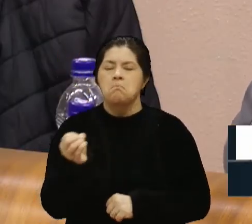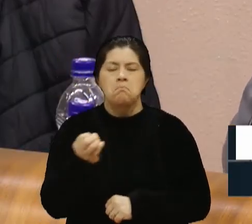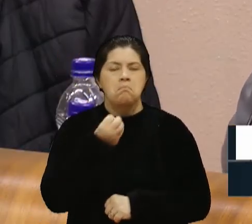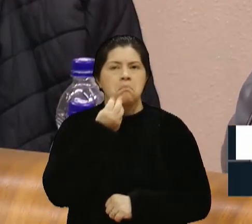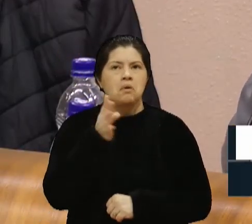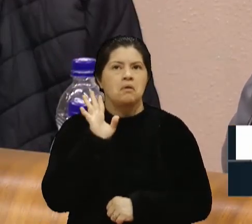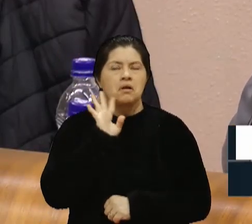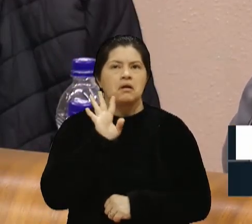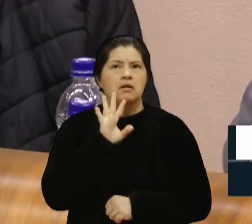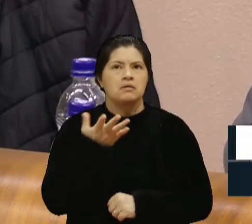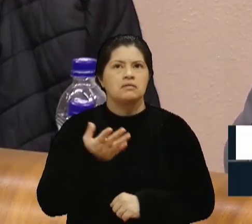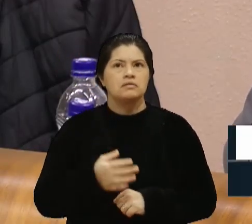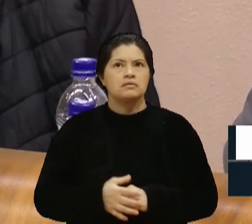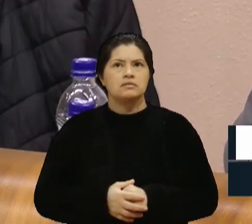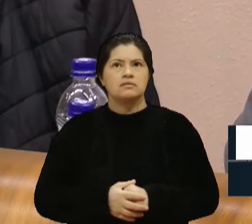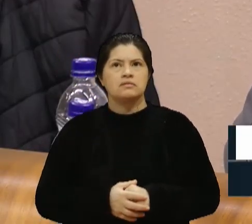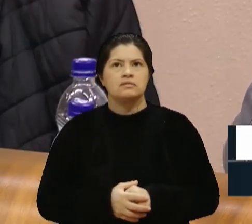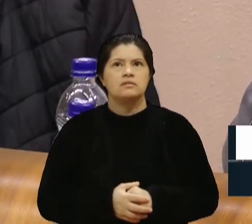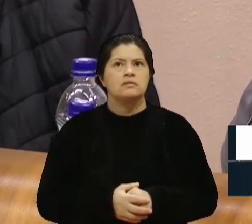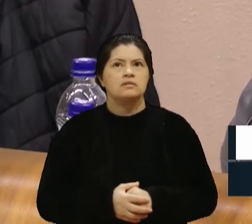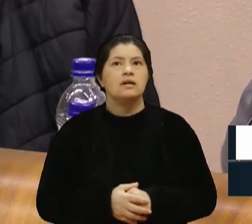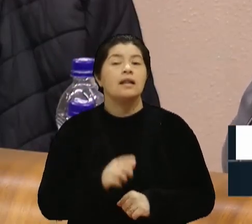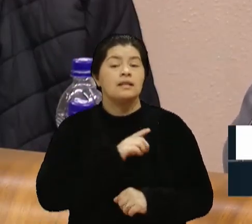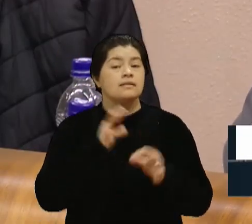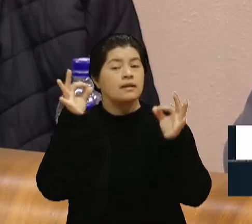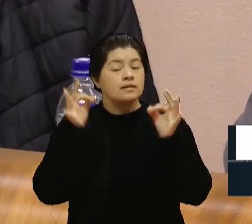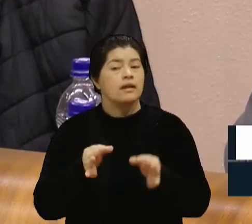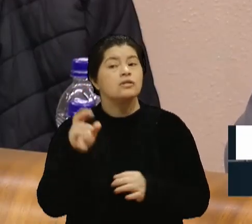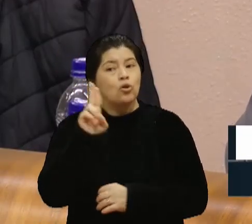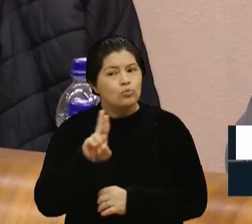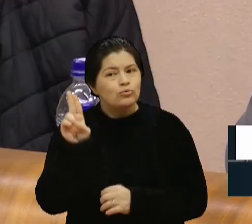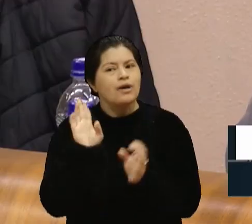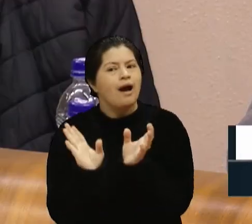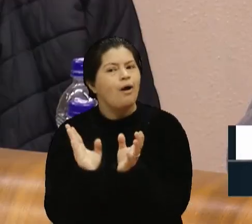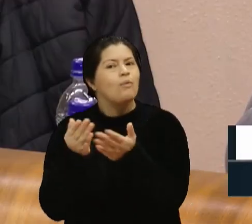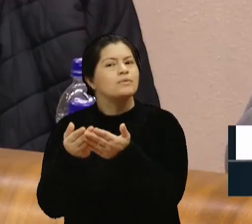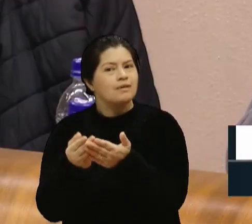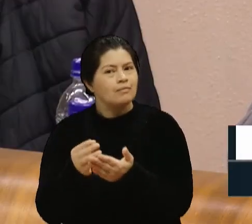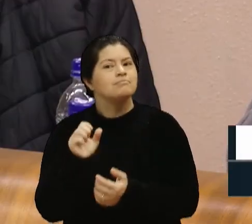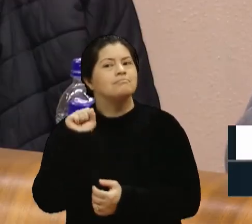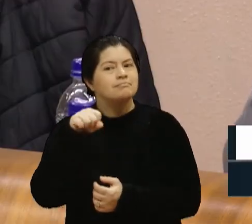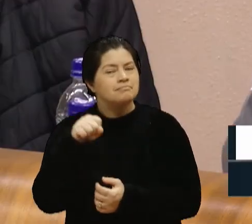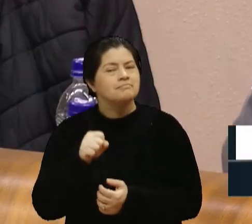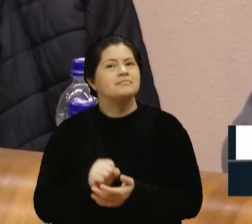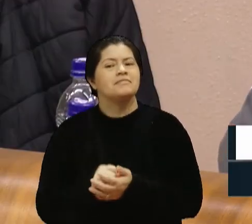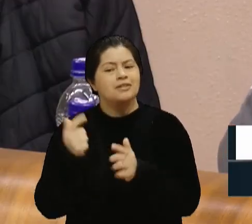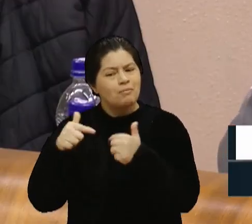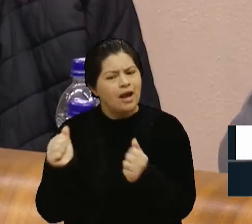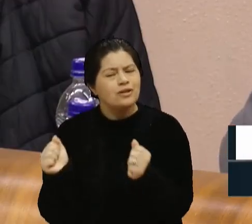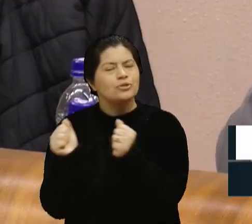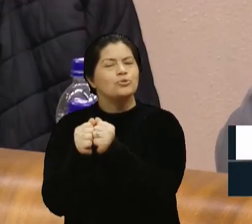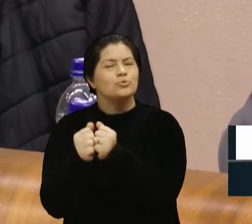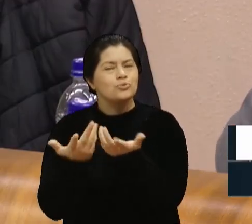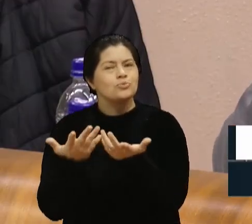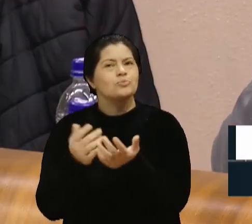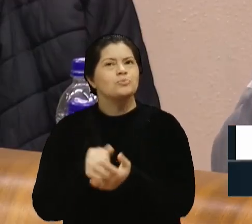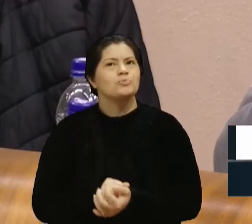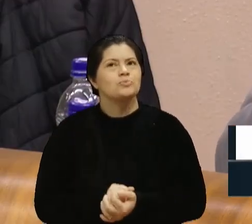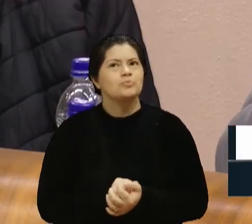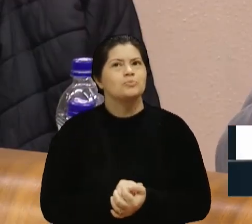bacana. E tenho certeza que eu vou usar essa comissão. Hein? Vou querer trabalhar junto com essa comissão